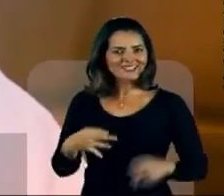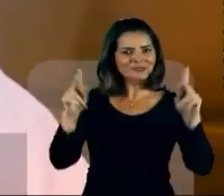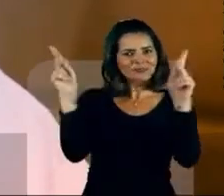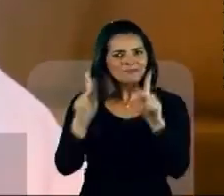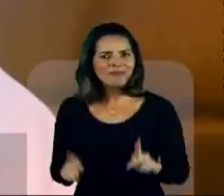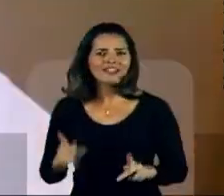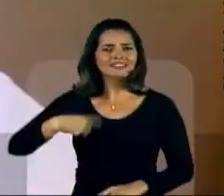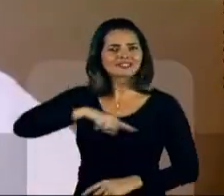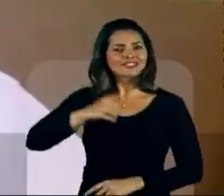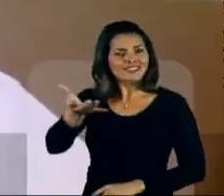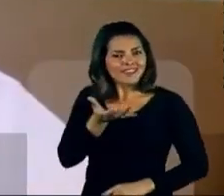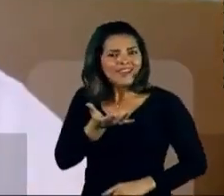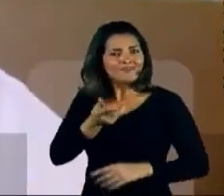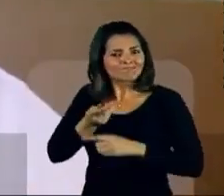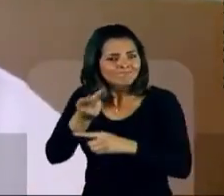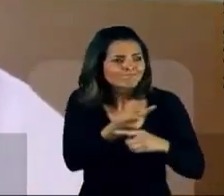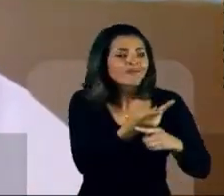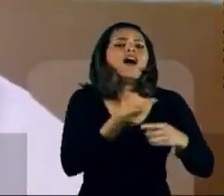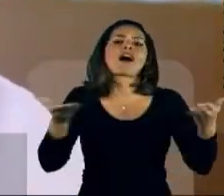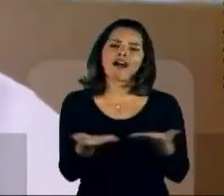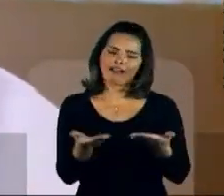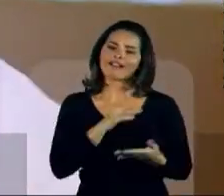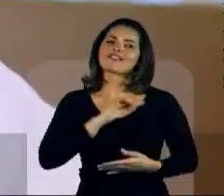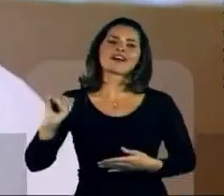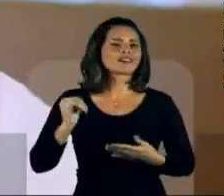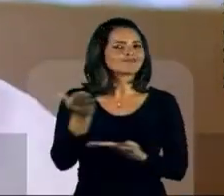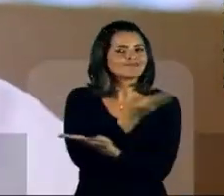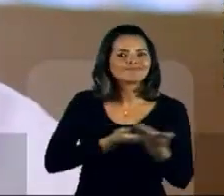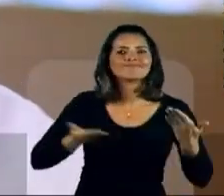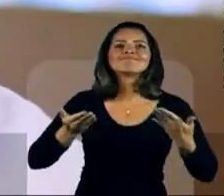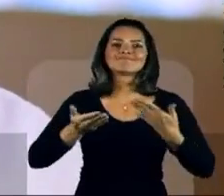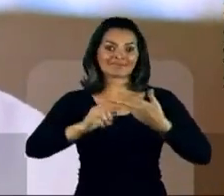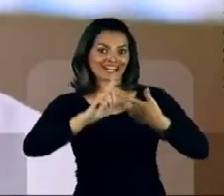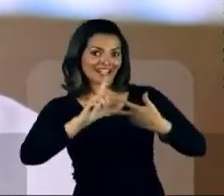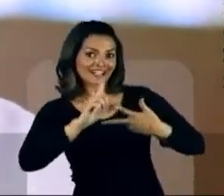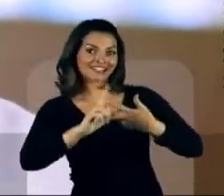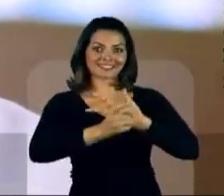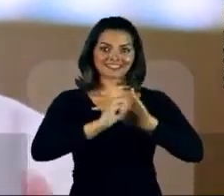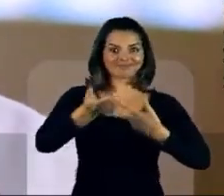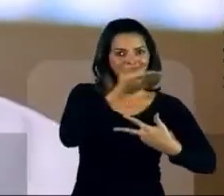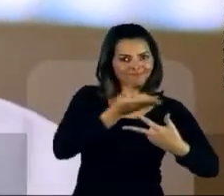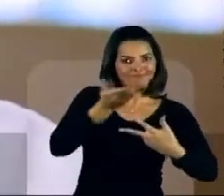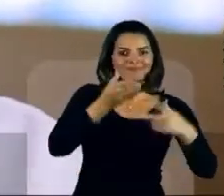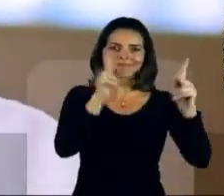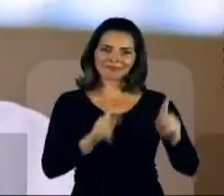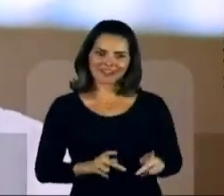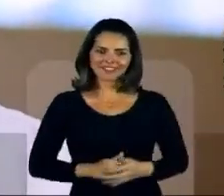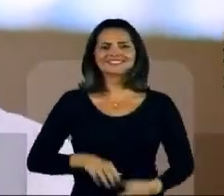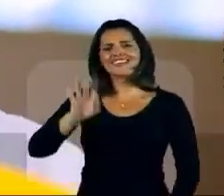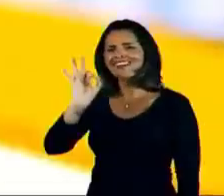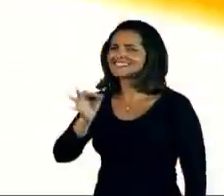brasileiros. Tenho certeza, a paz que tanto procuramos, teremos agora uma muito melhor harmonia entre o Legislativo e o